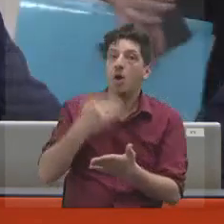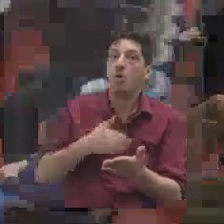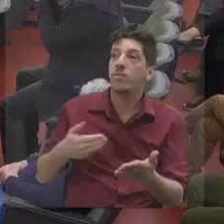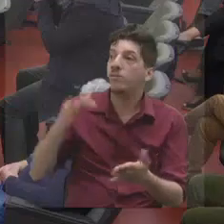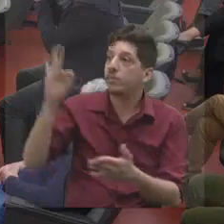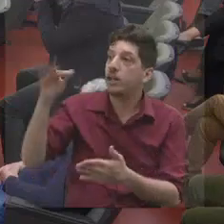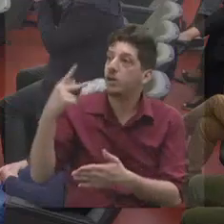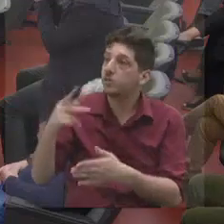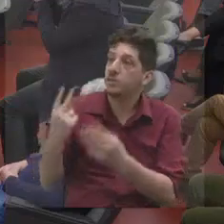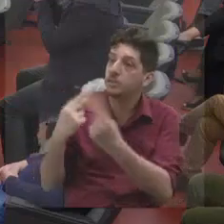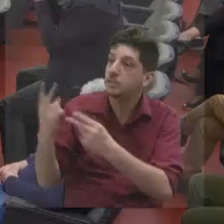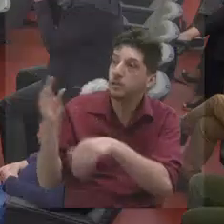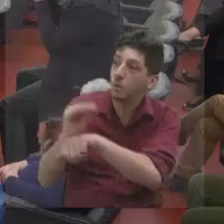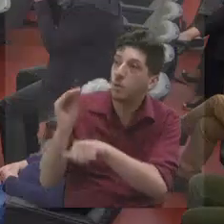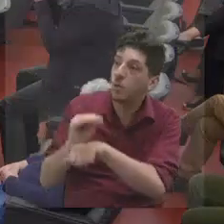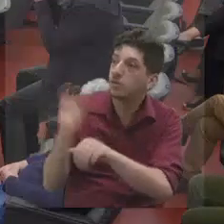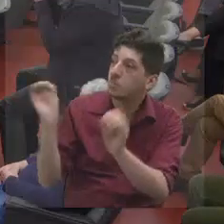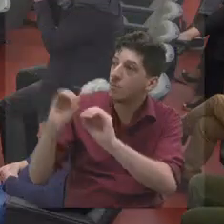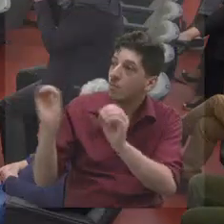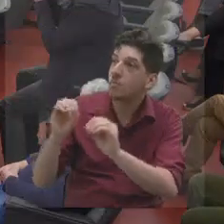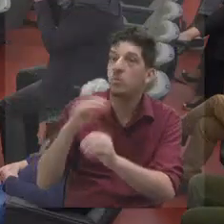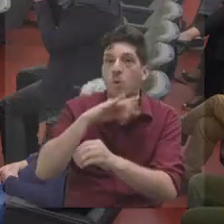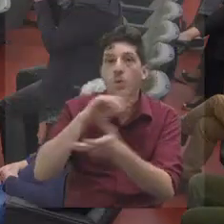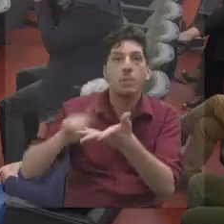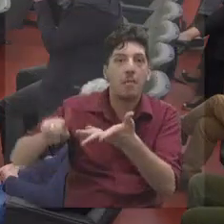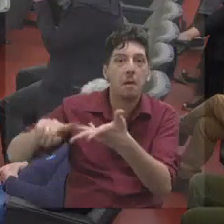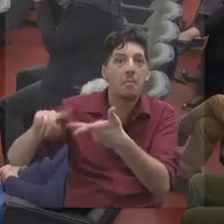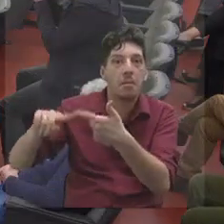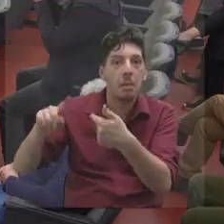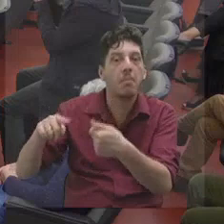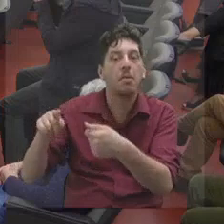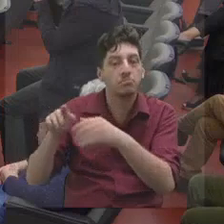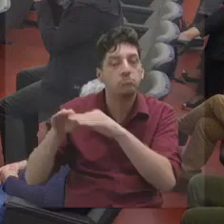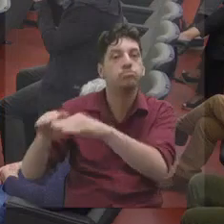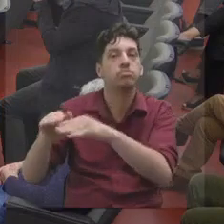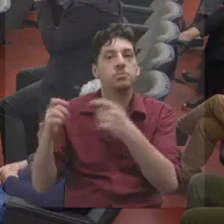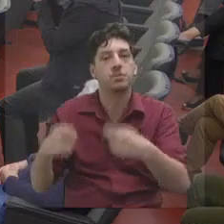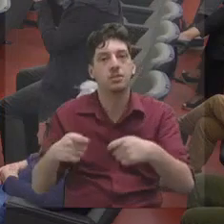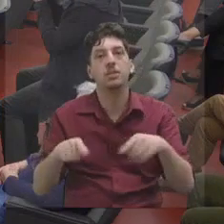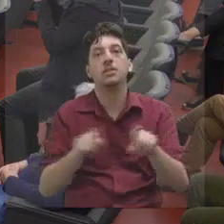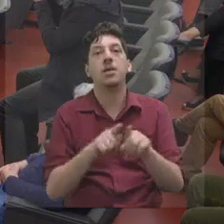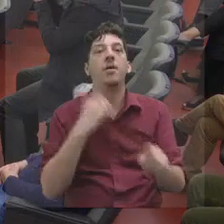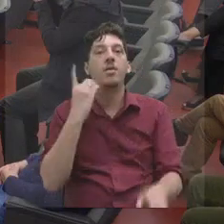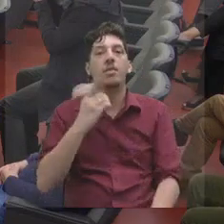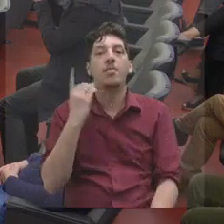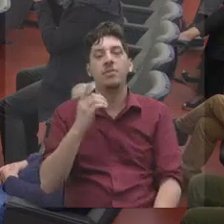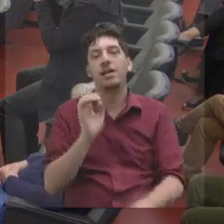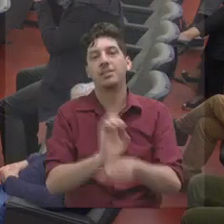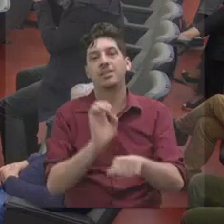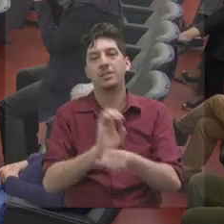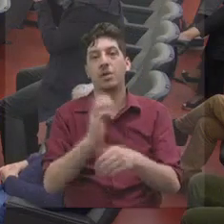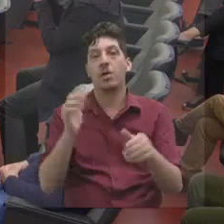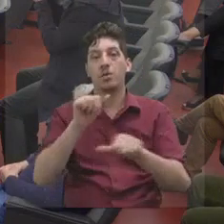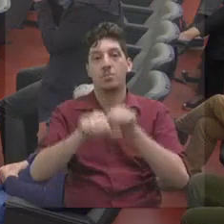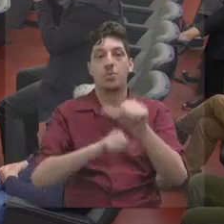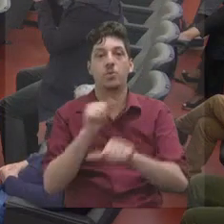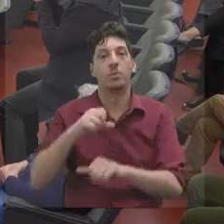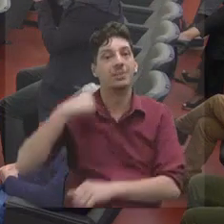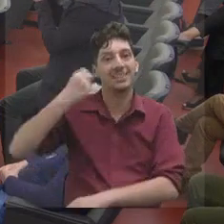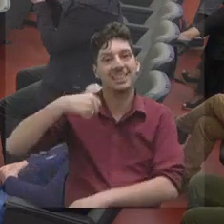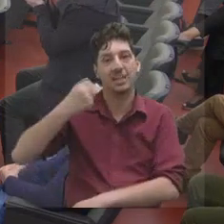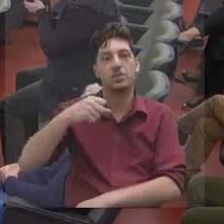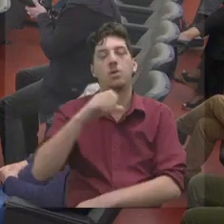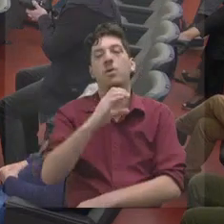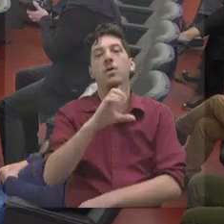isso Deputado Thiago eu vi que o nosso ex colega que o Cleitinho que era deputado estadual se tornou ele teve no Ministro dos